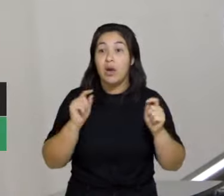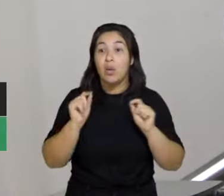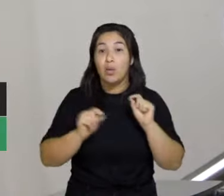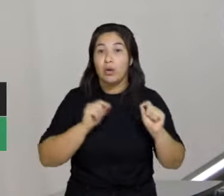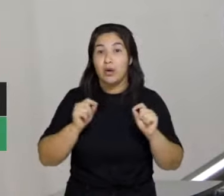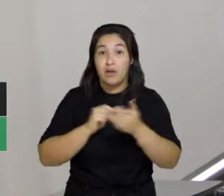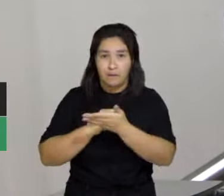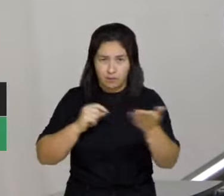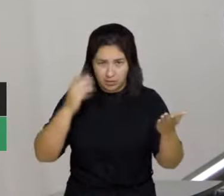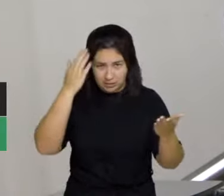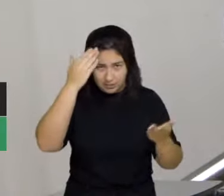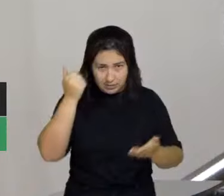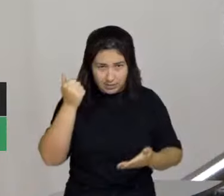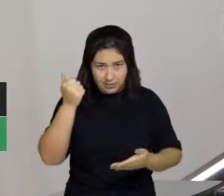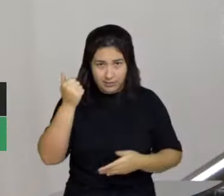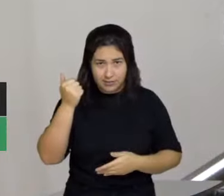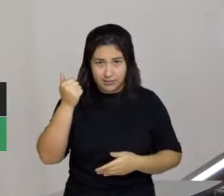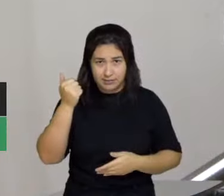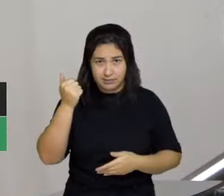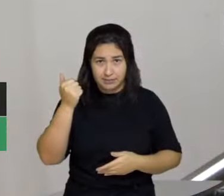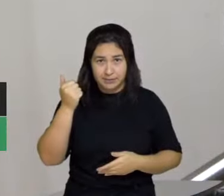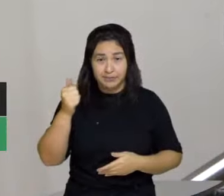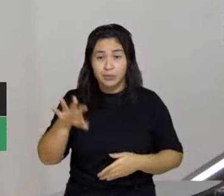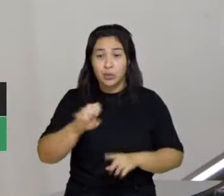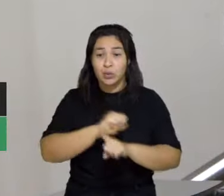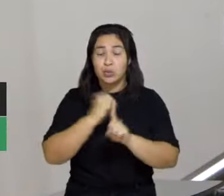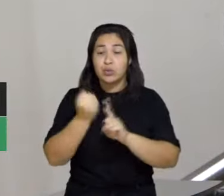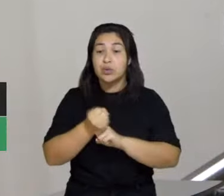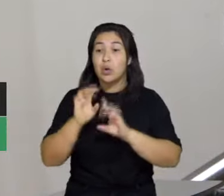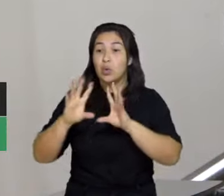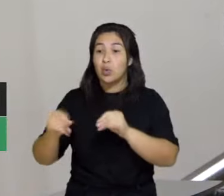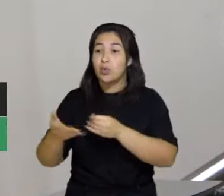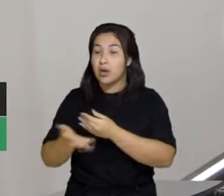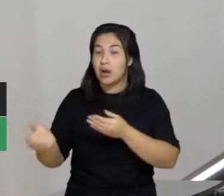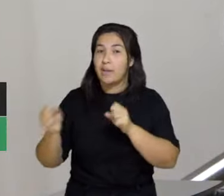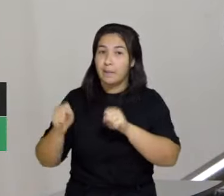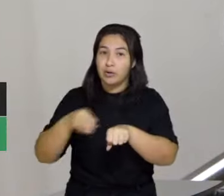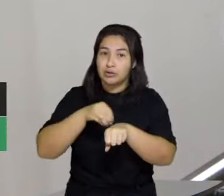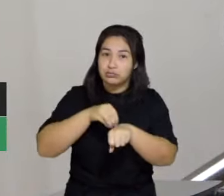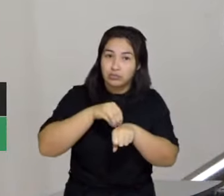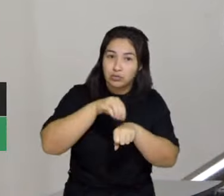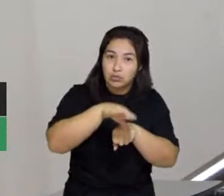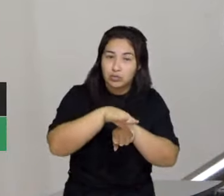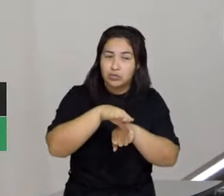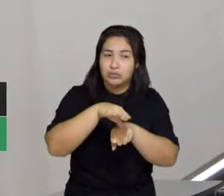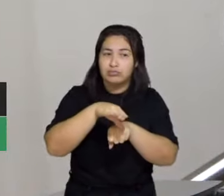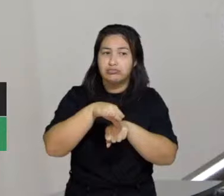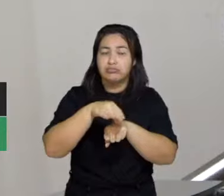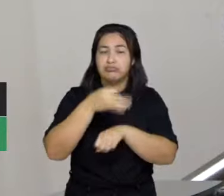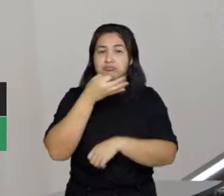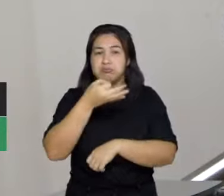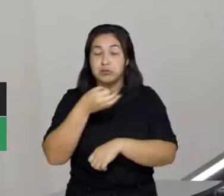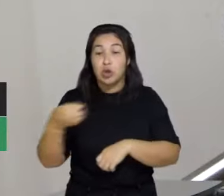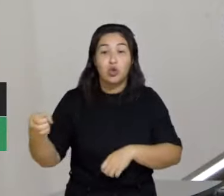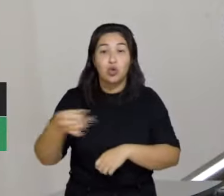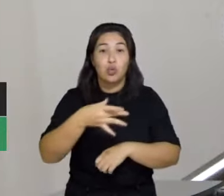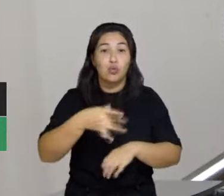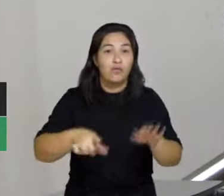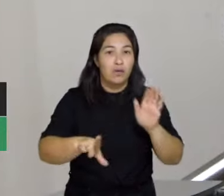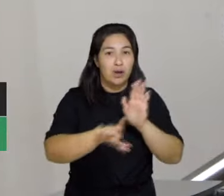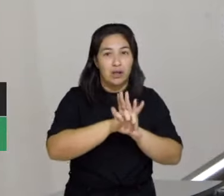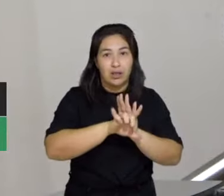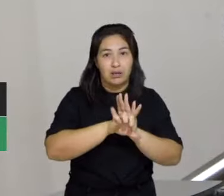vocês sabiam que a própria sociedade pode encaminhar sugestões de novas leis ou solicitar